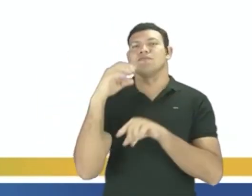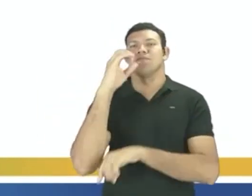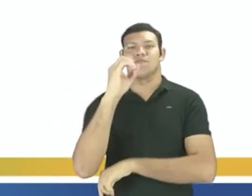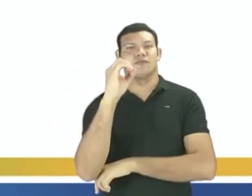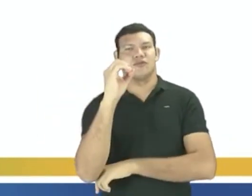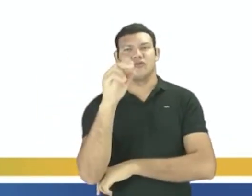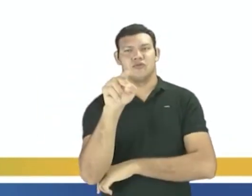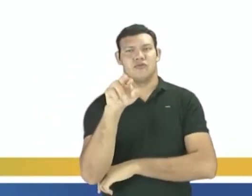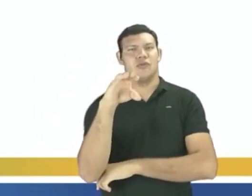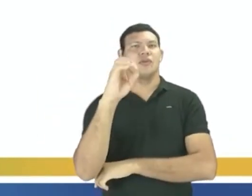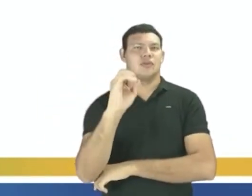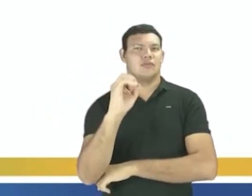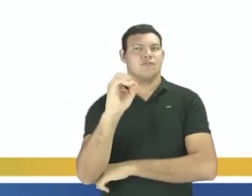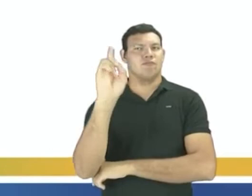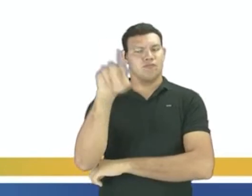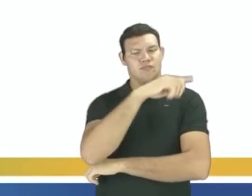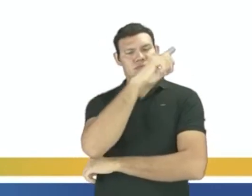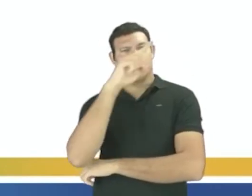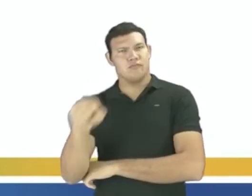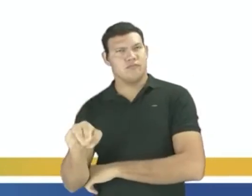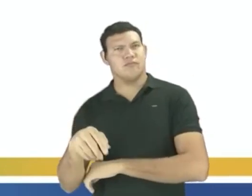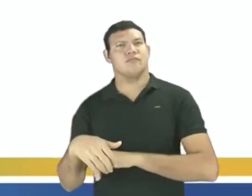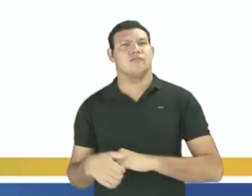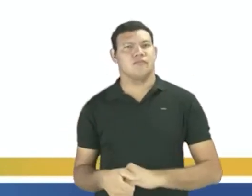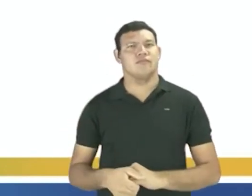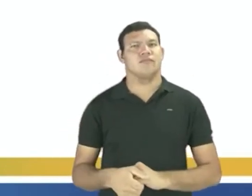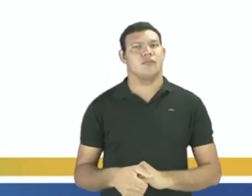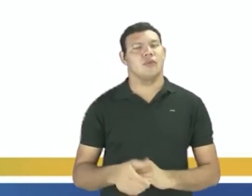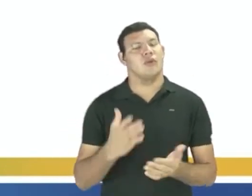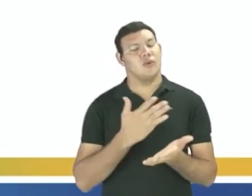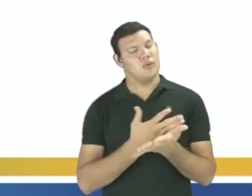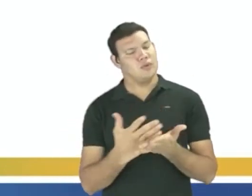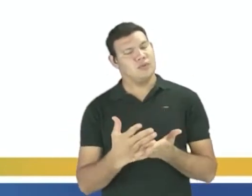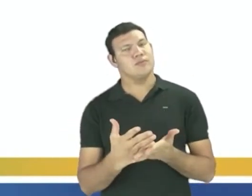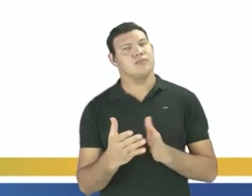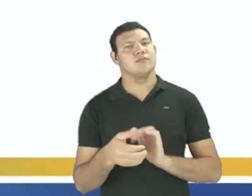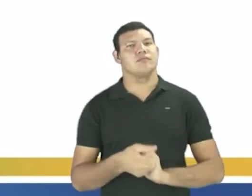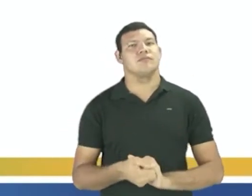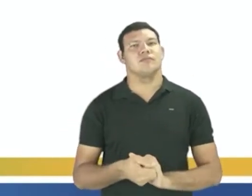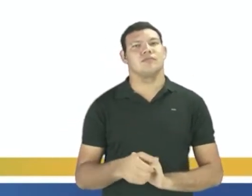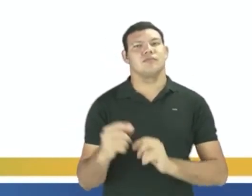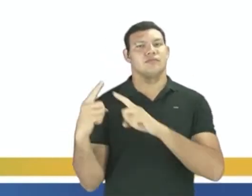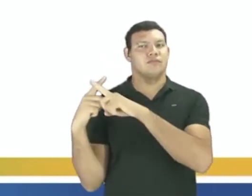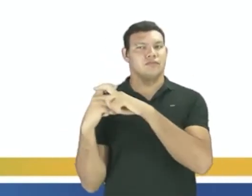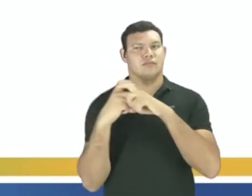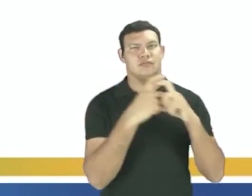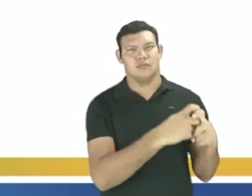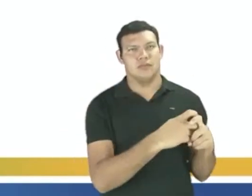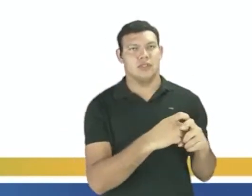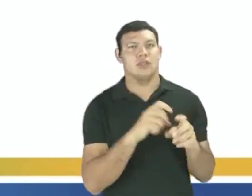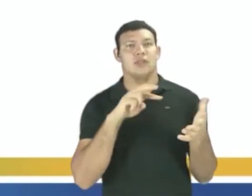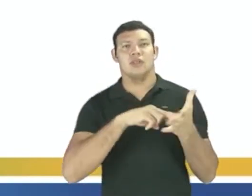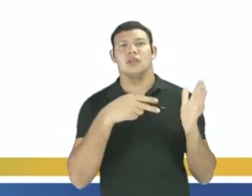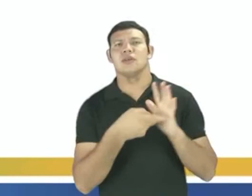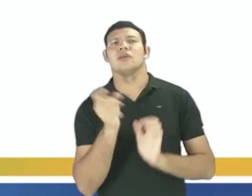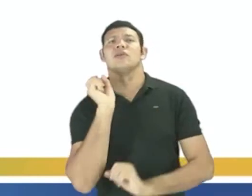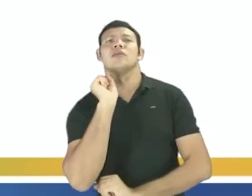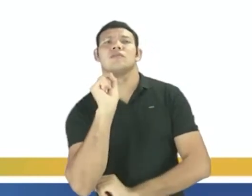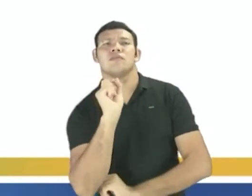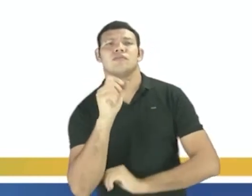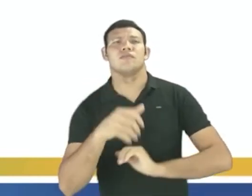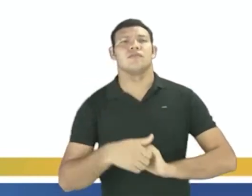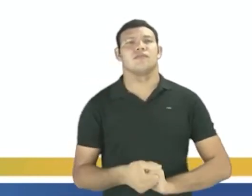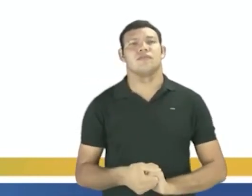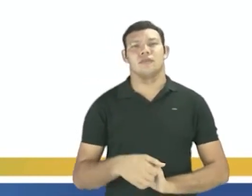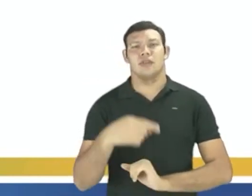zero. Então isso anula essa inicial do polinômio. Então isso significa dizer que vai restar lá